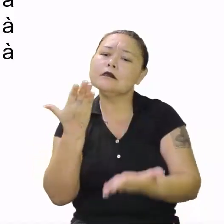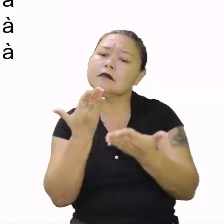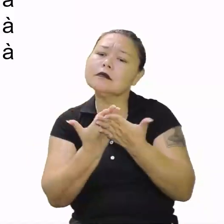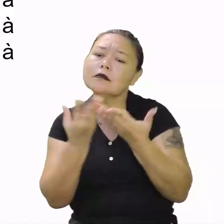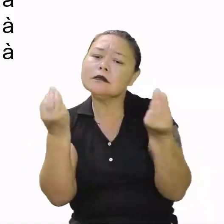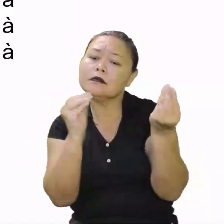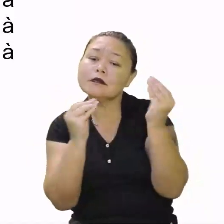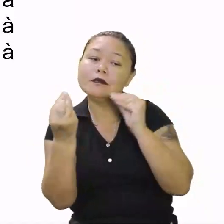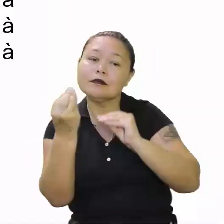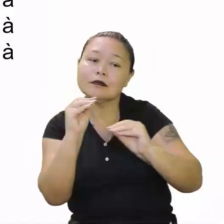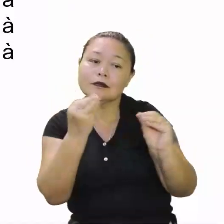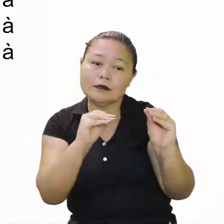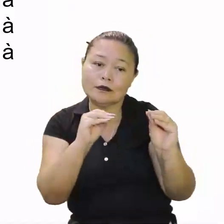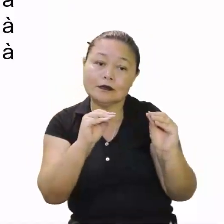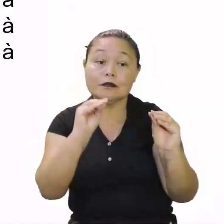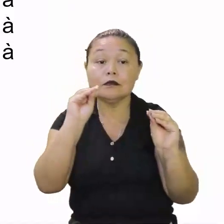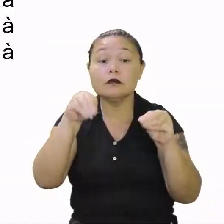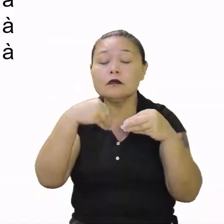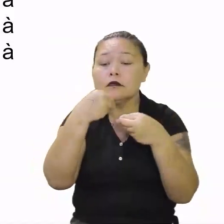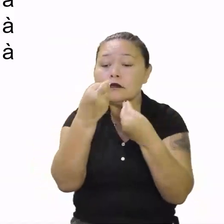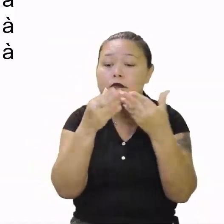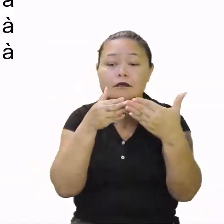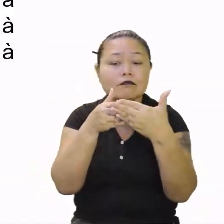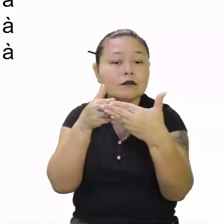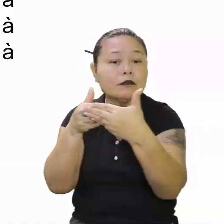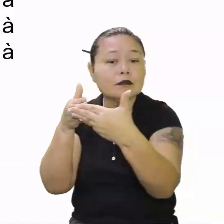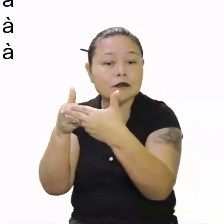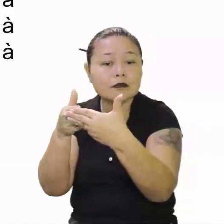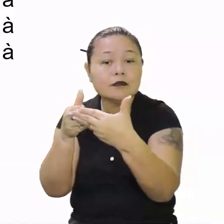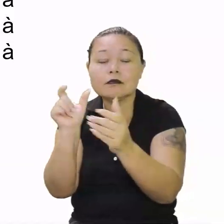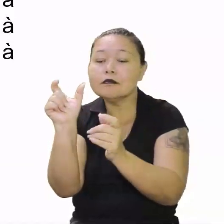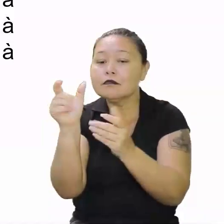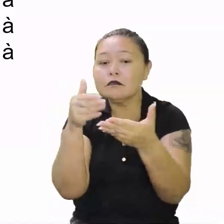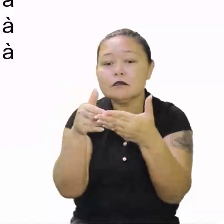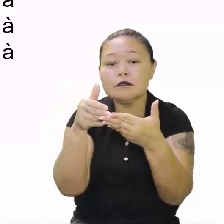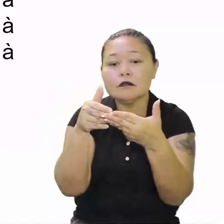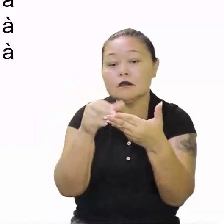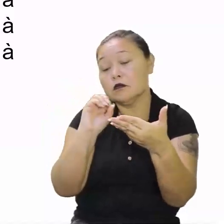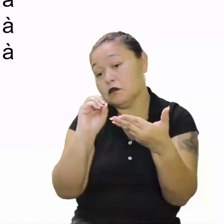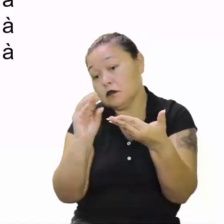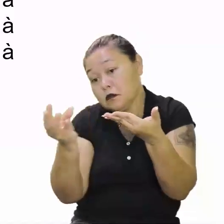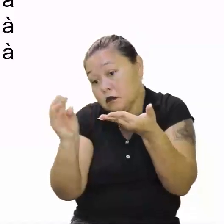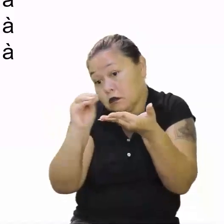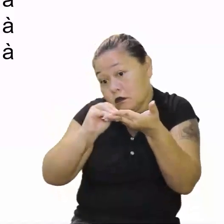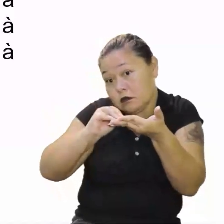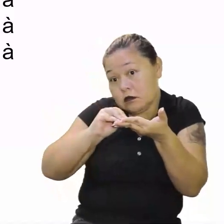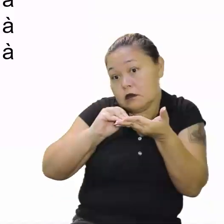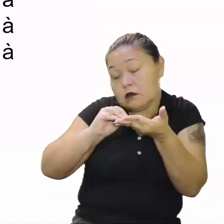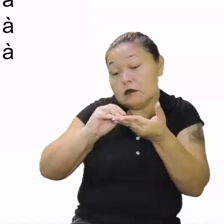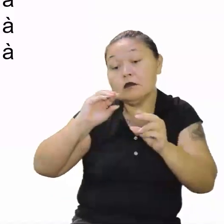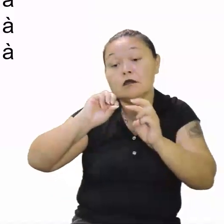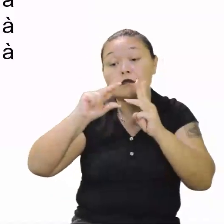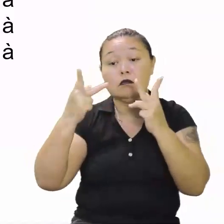a composição de uma porção limitada, por exemplo, um pedaço ou uma parte da matéria, por